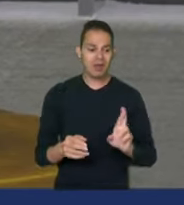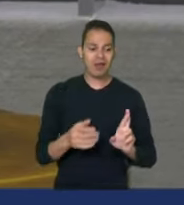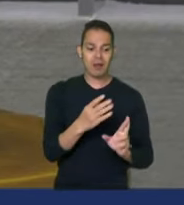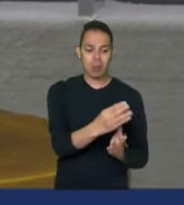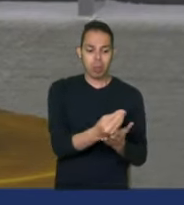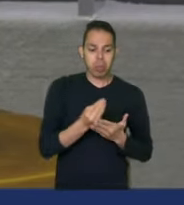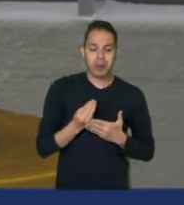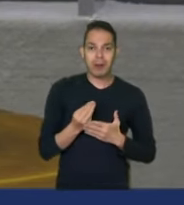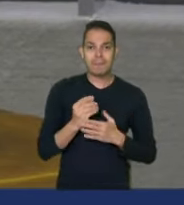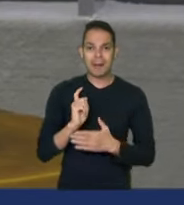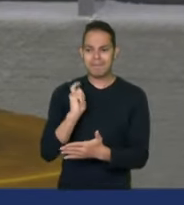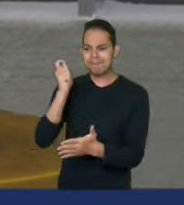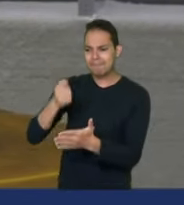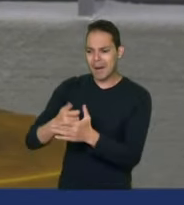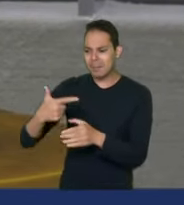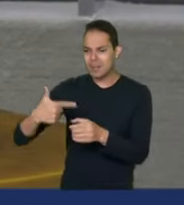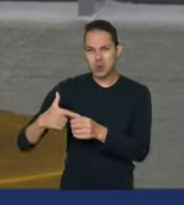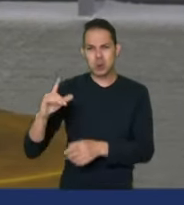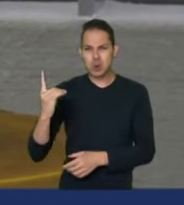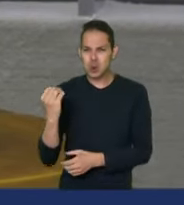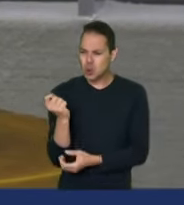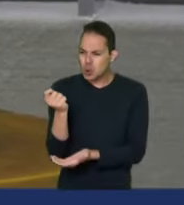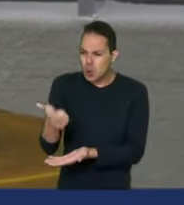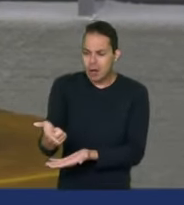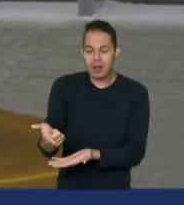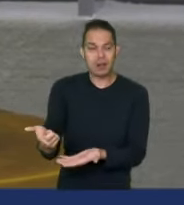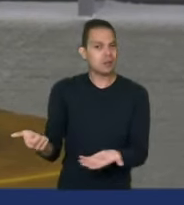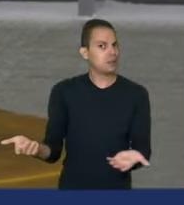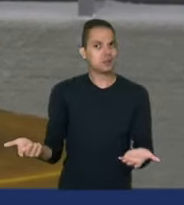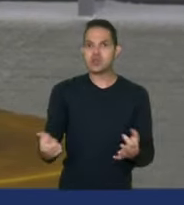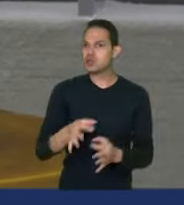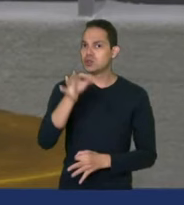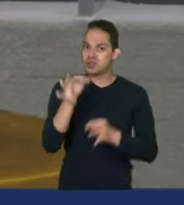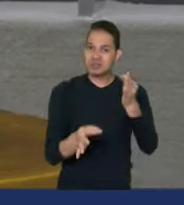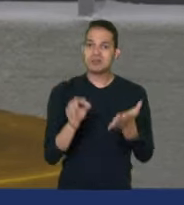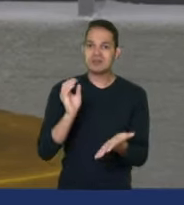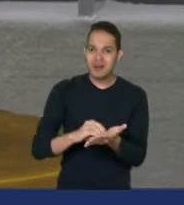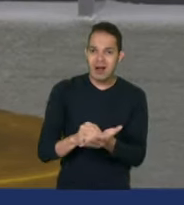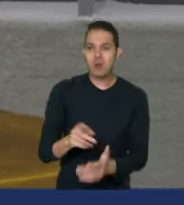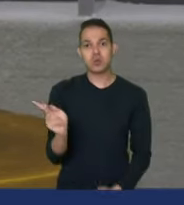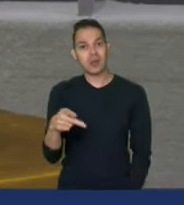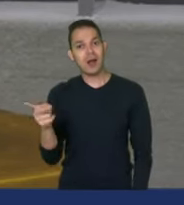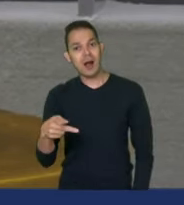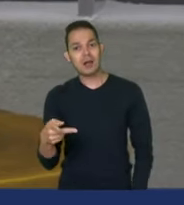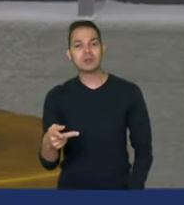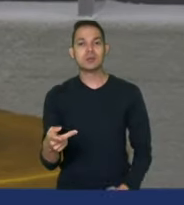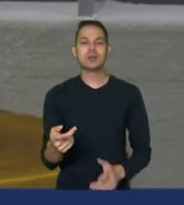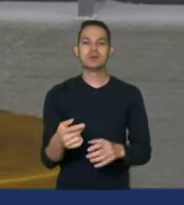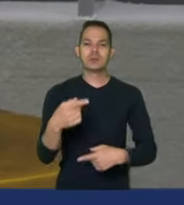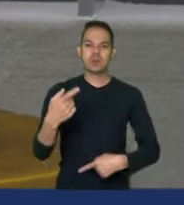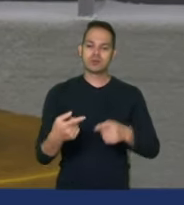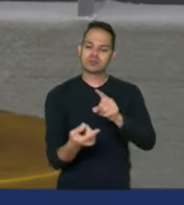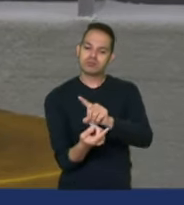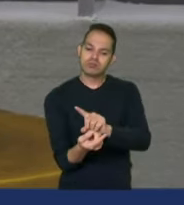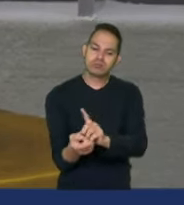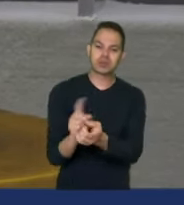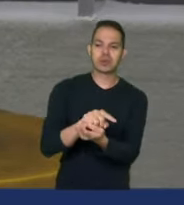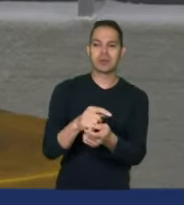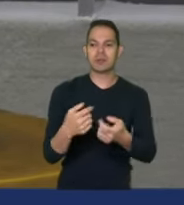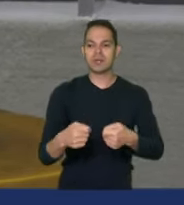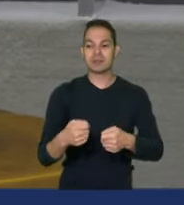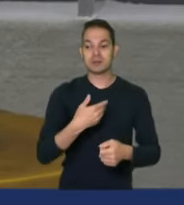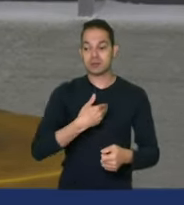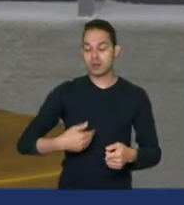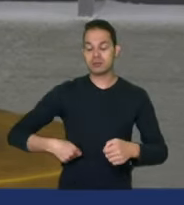pagar o petróleo em dólar. Não é justo, não é correto. Então é preciso uma política de reversão. E o governo tem que se